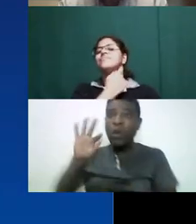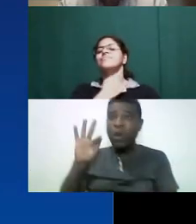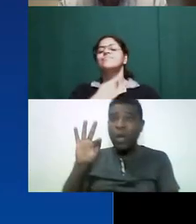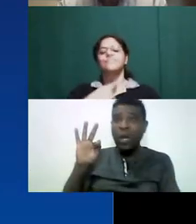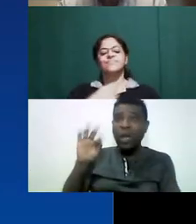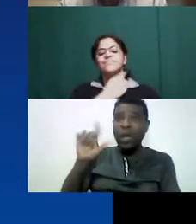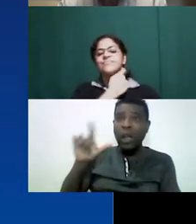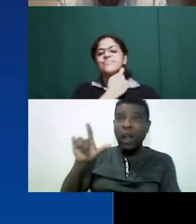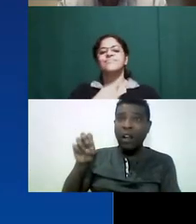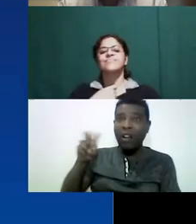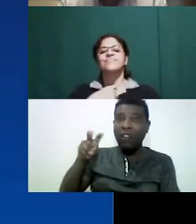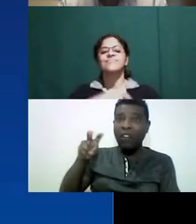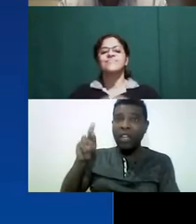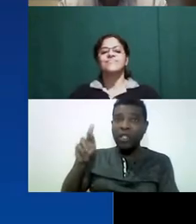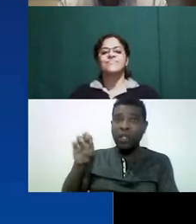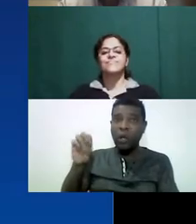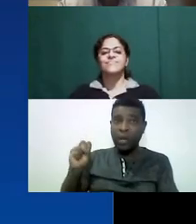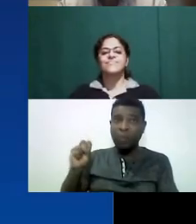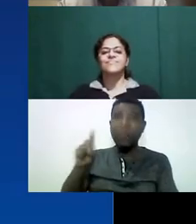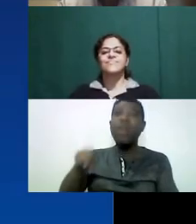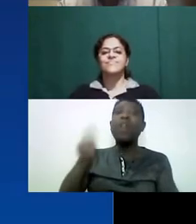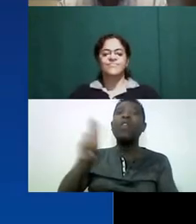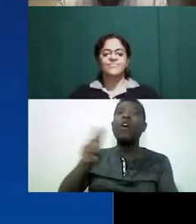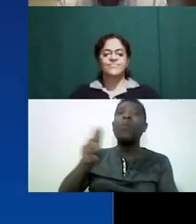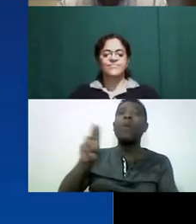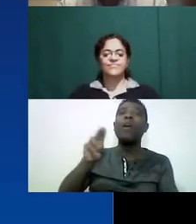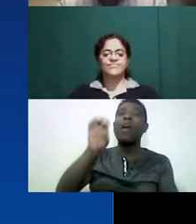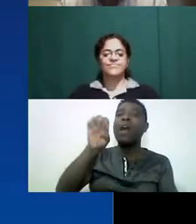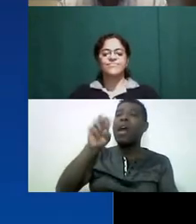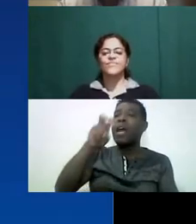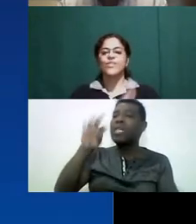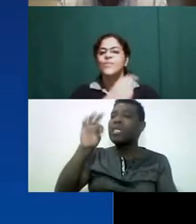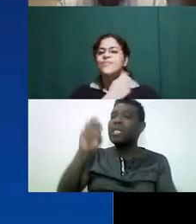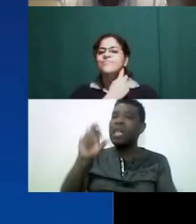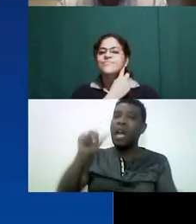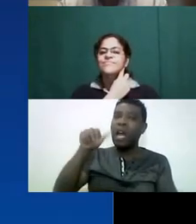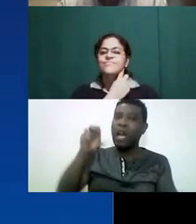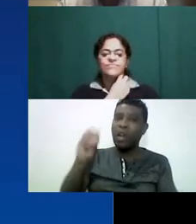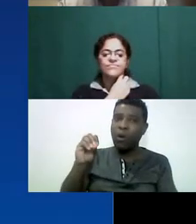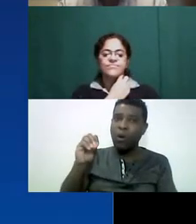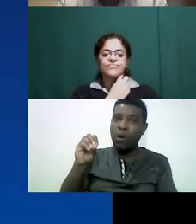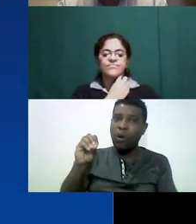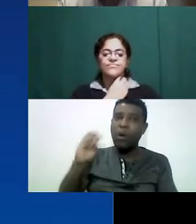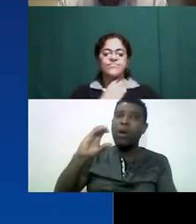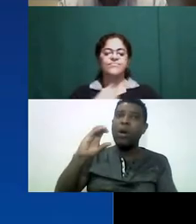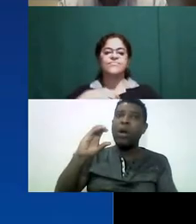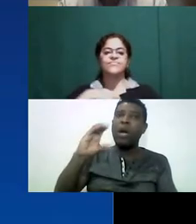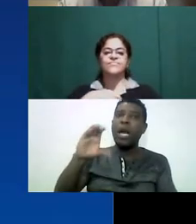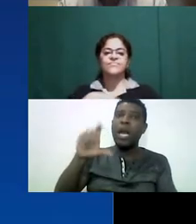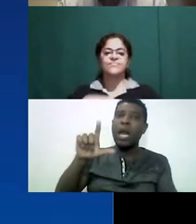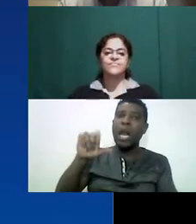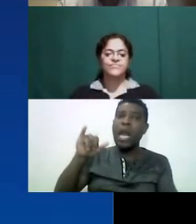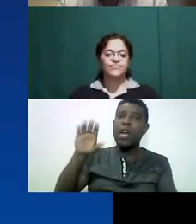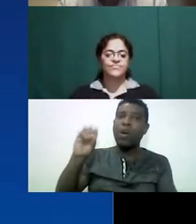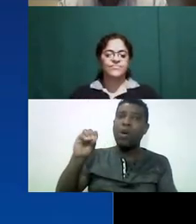o esternocleidomastoide, esse músculo aqui, ó. Como o próprio nome indica, ele é um músculo que tem duas cabeças, a